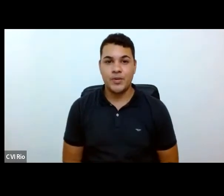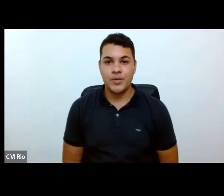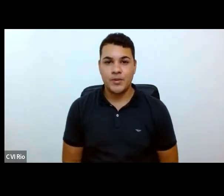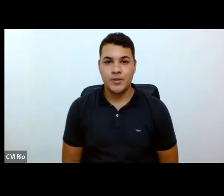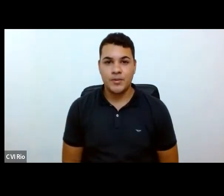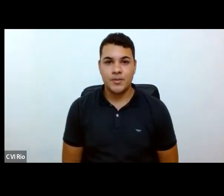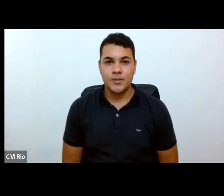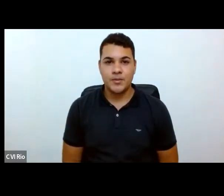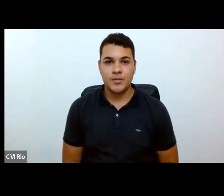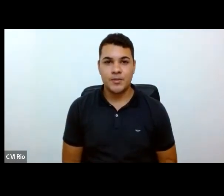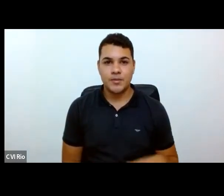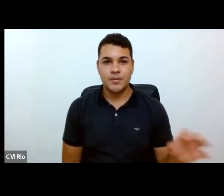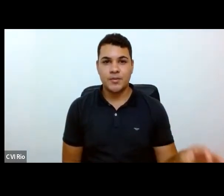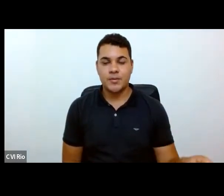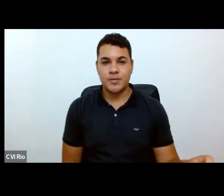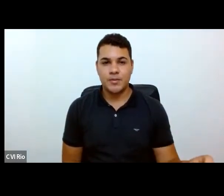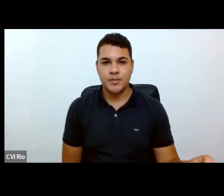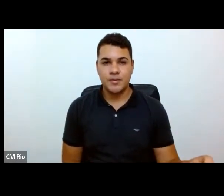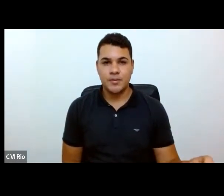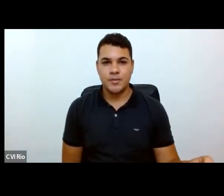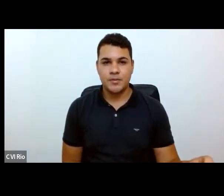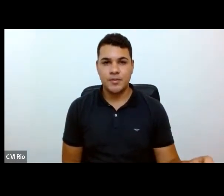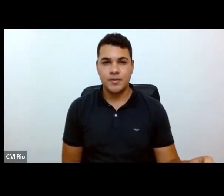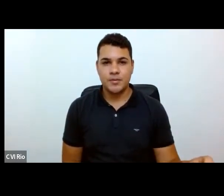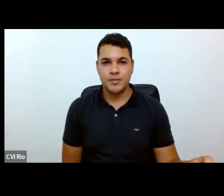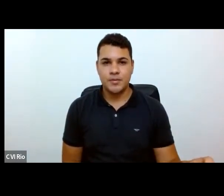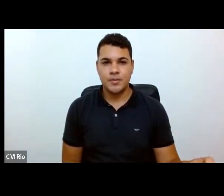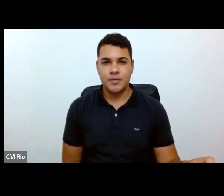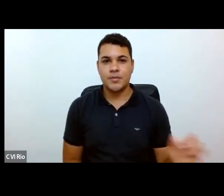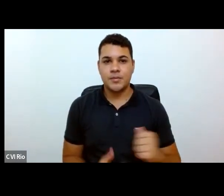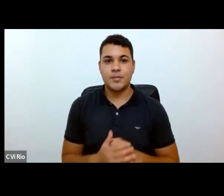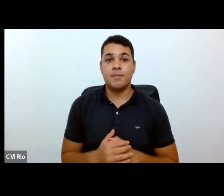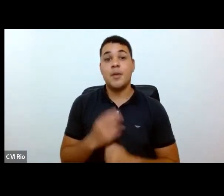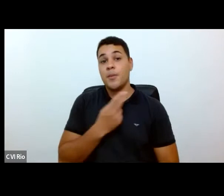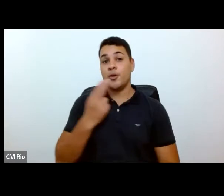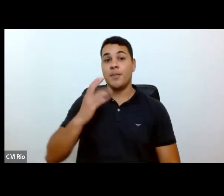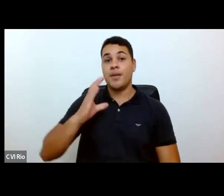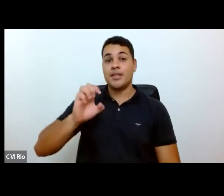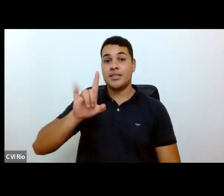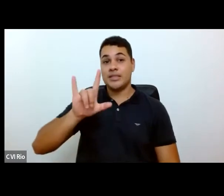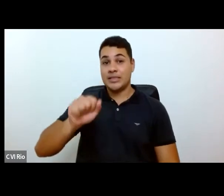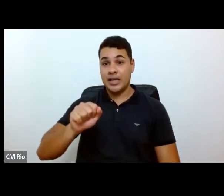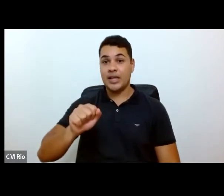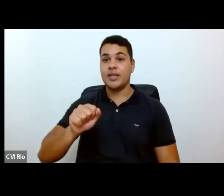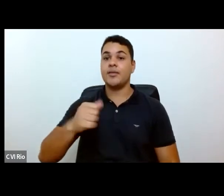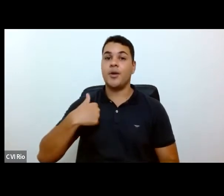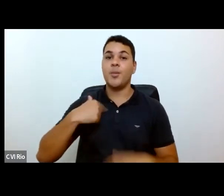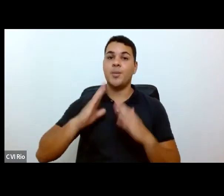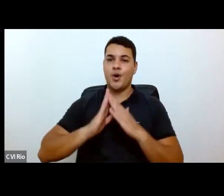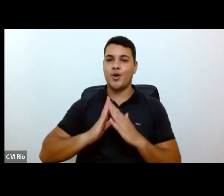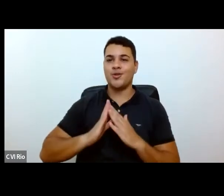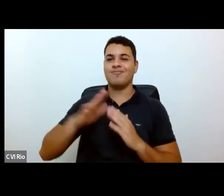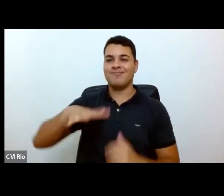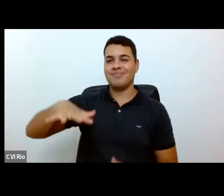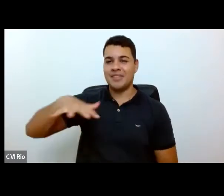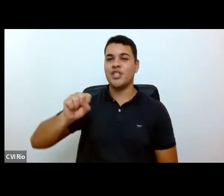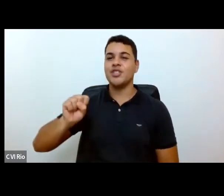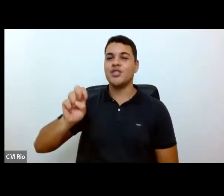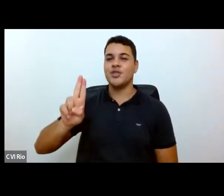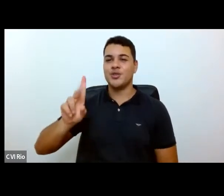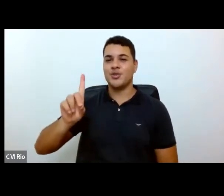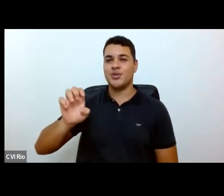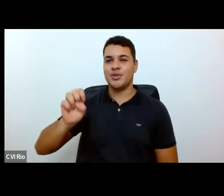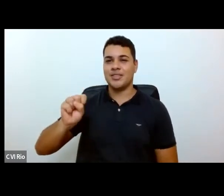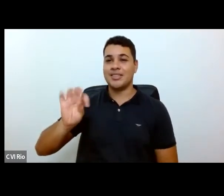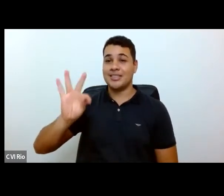leve pintura no rosto. Eu sou Célia Chacriabá, da região sudeste do Brasil, bioma cerrado, hoje em